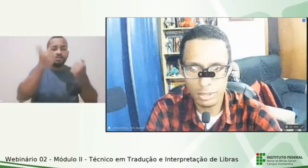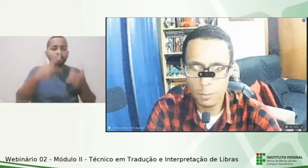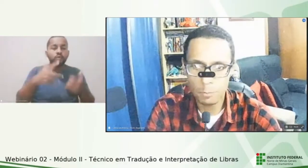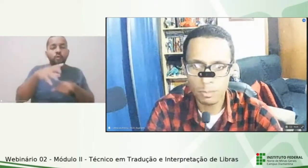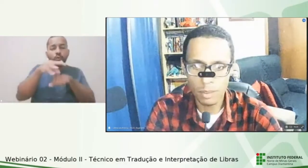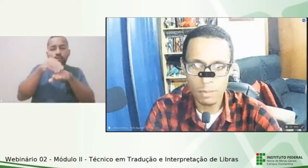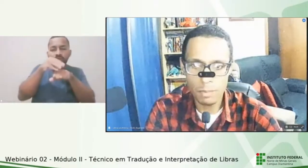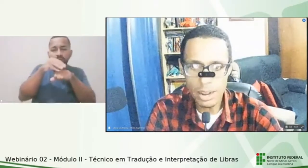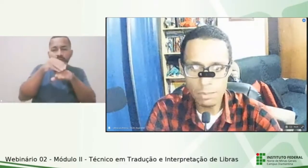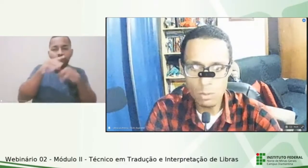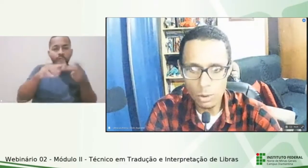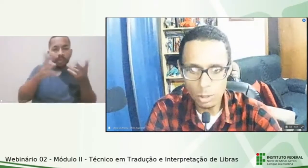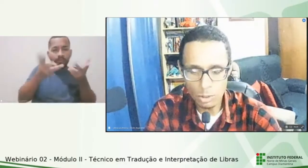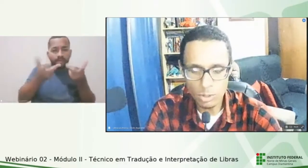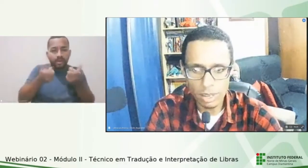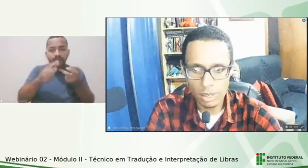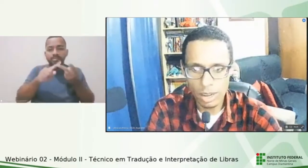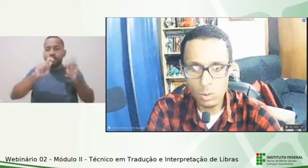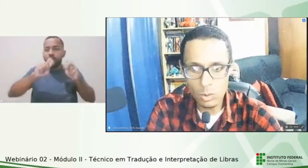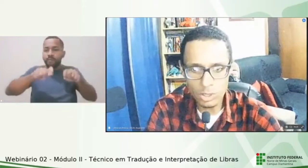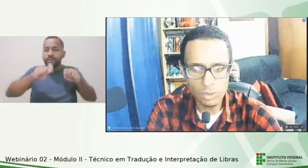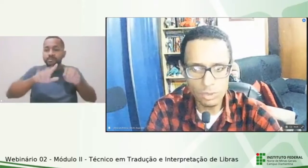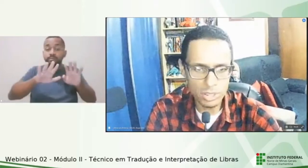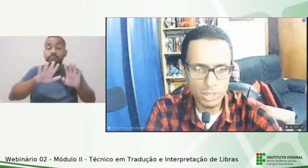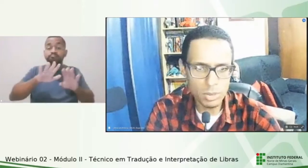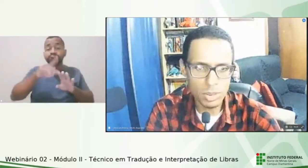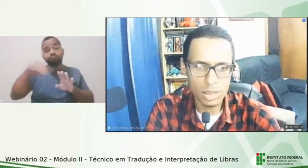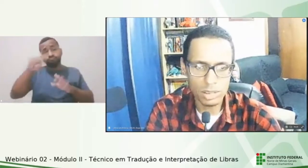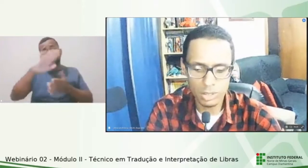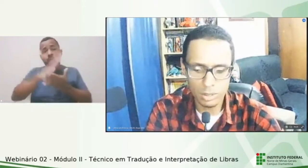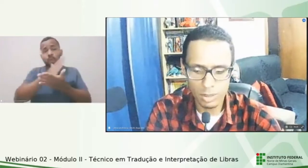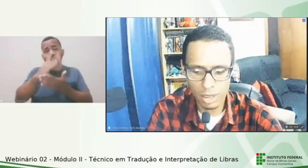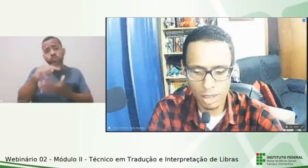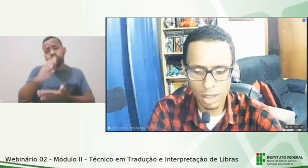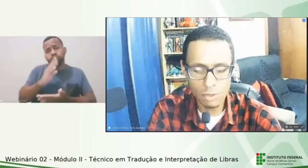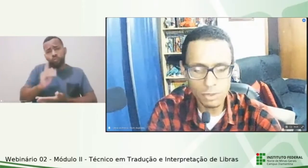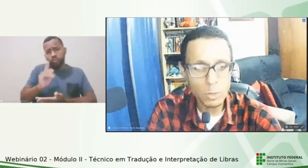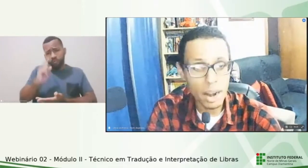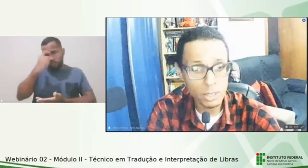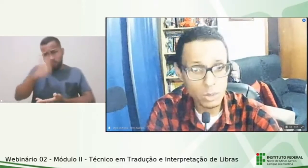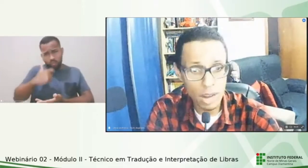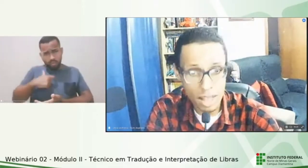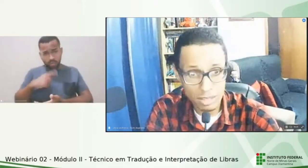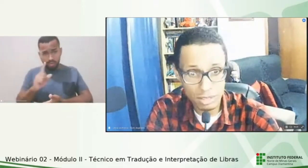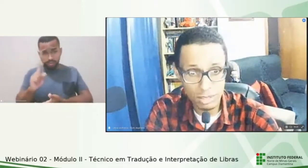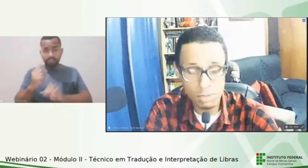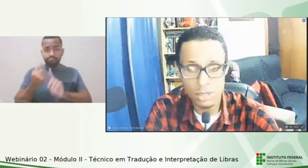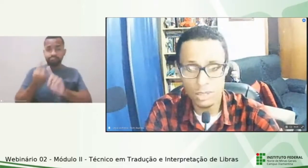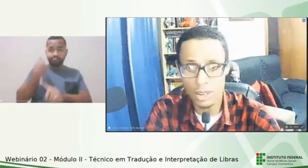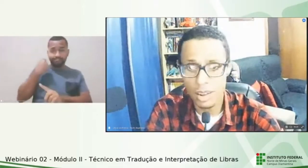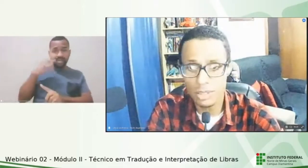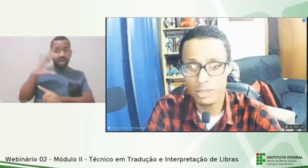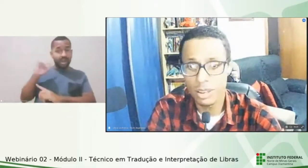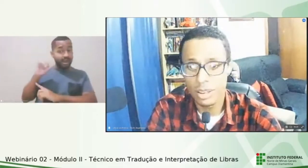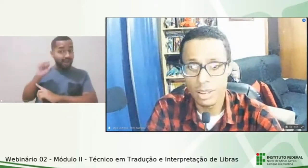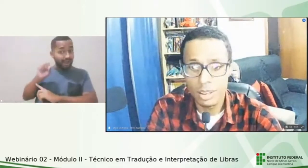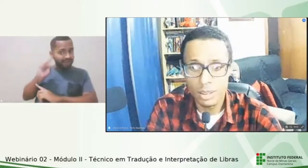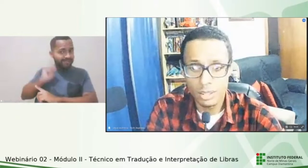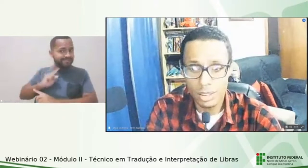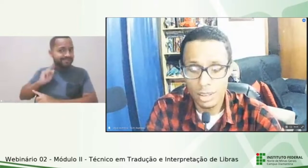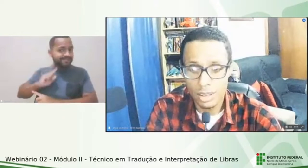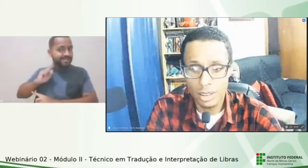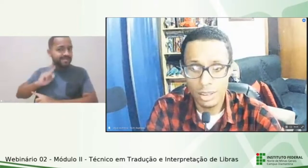competências. Para muitos, né, alguns talvez não me conheçam, eu fiz parte do CAS de Minas Gerais,